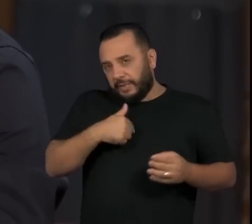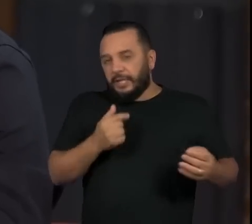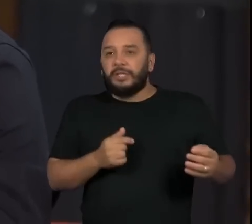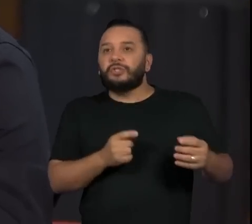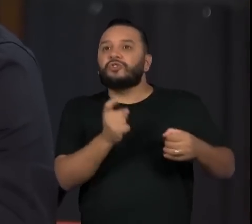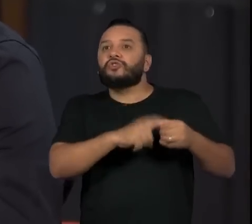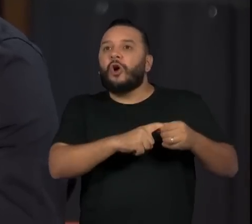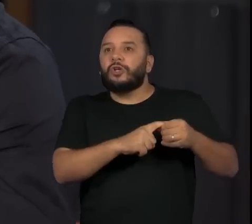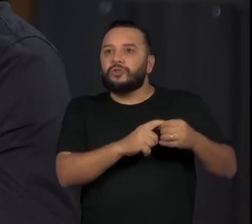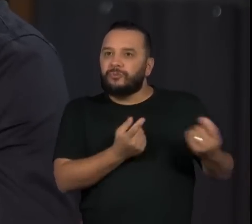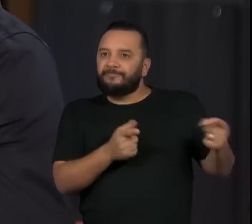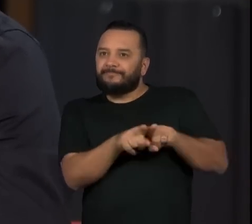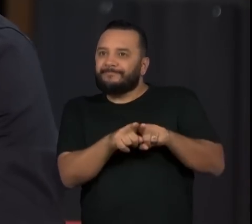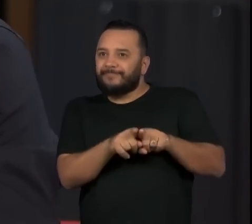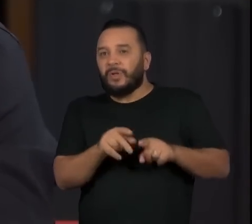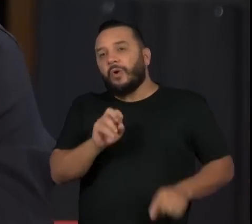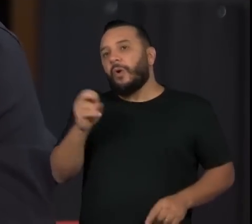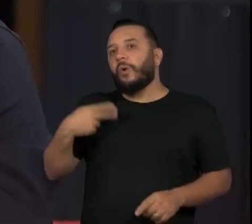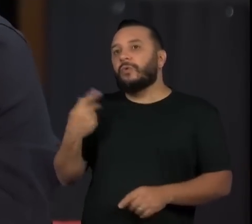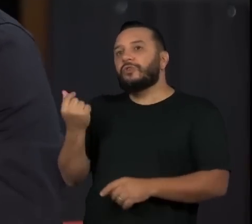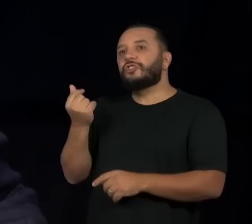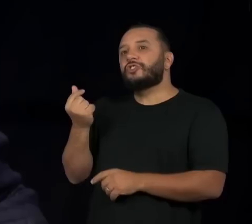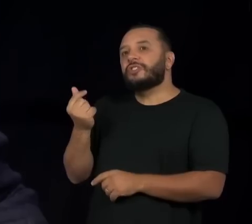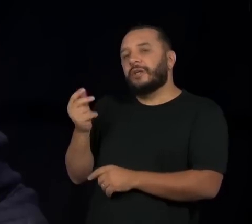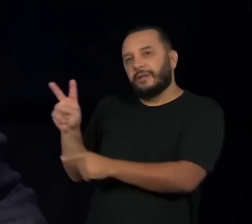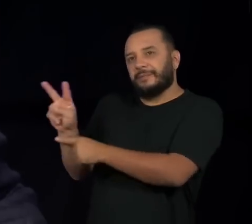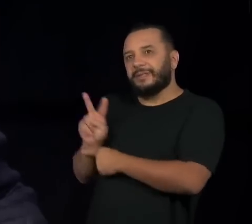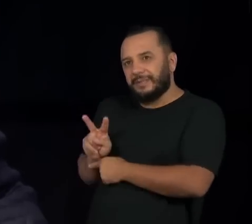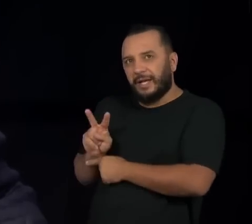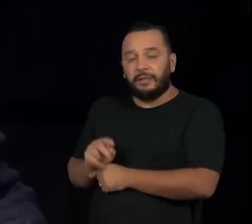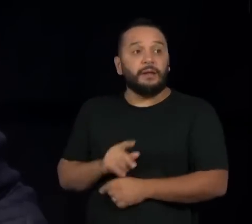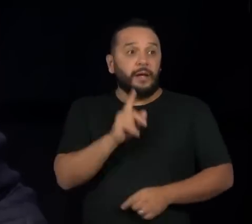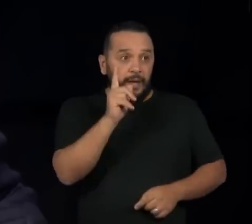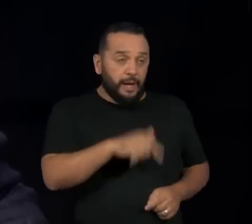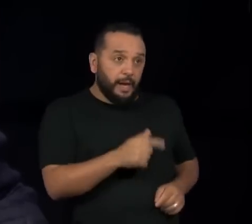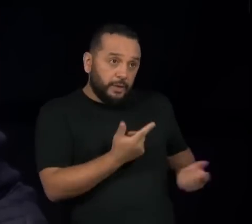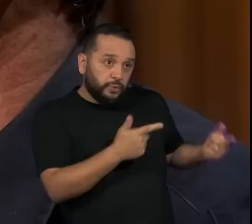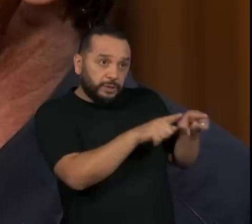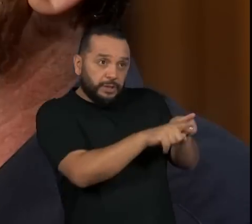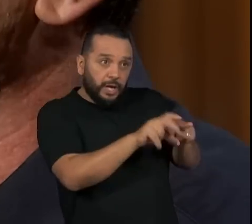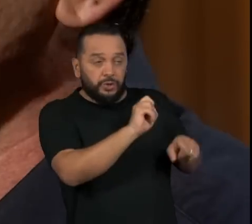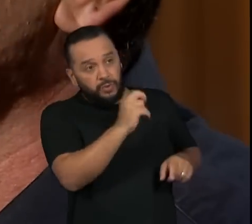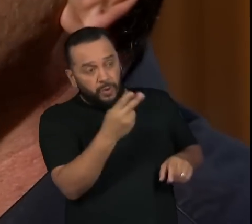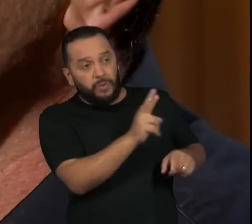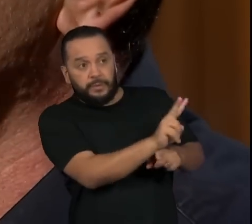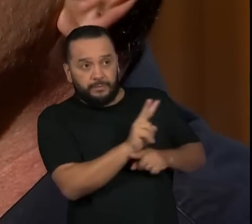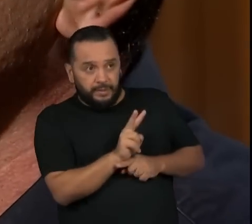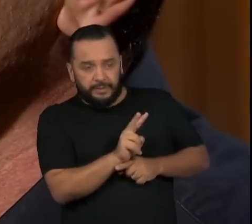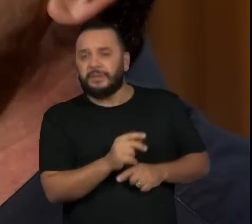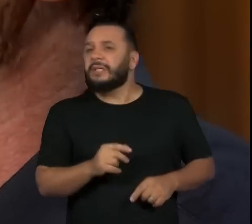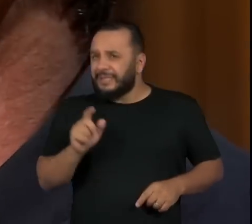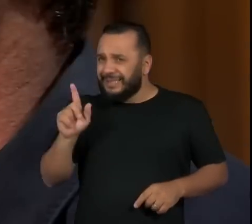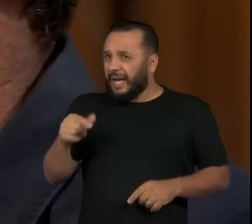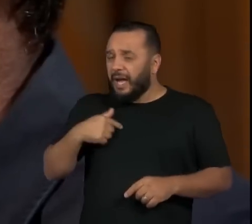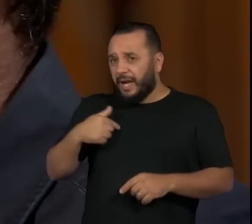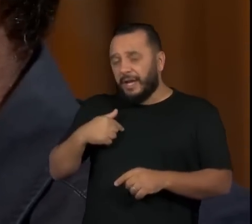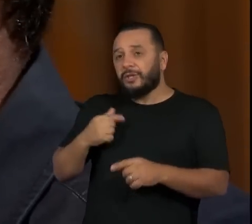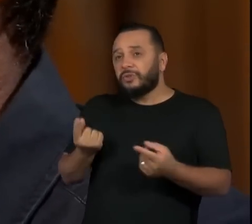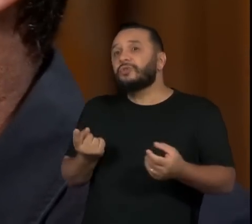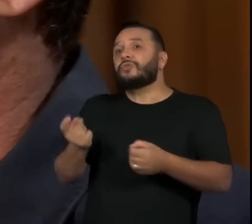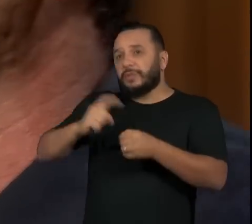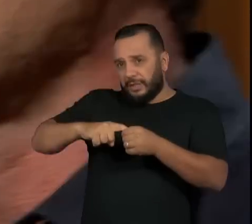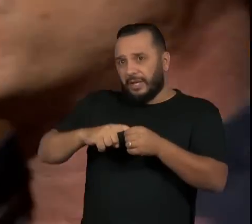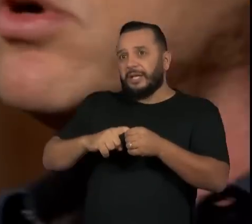pede o dinheiro emprestado. Isso. Não tem uma terceira. Ou é sociedade ou é empréstimo. Empréstimo. Se é sociedade, é ação. Ação da bolsa. Empréstimo é